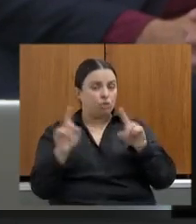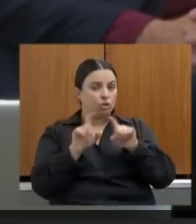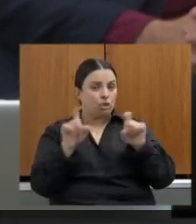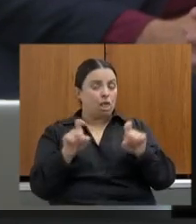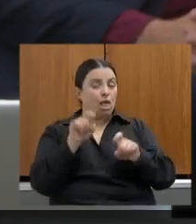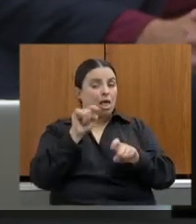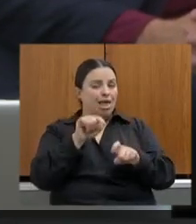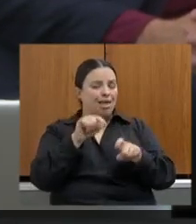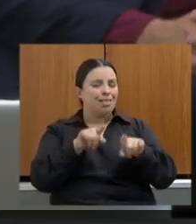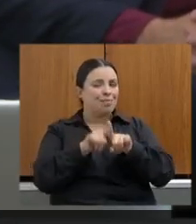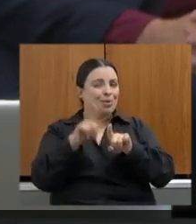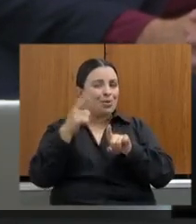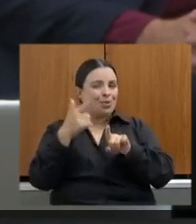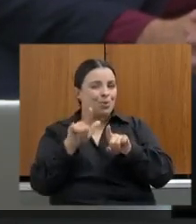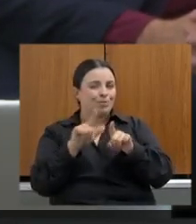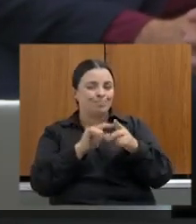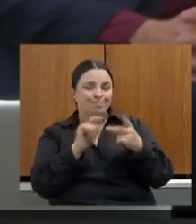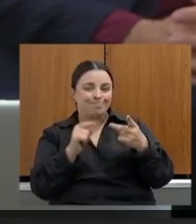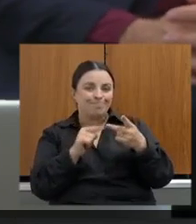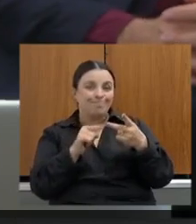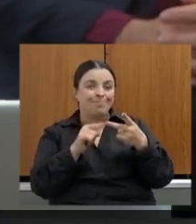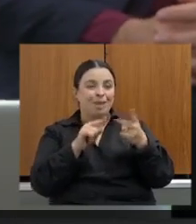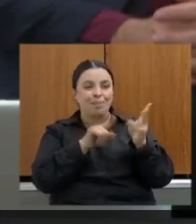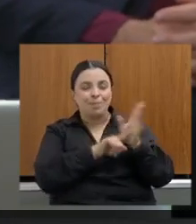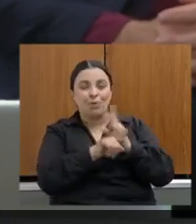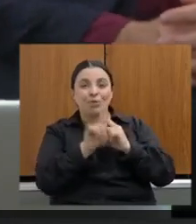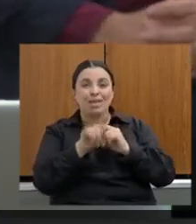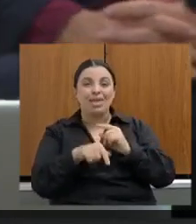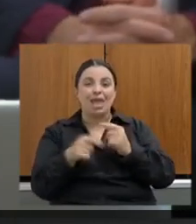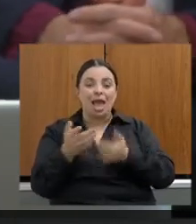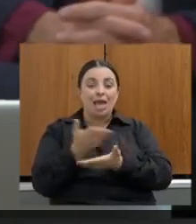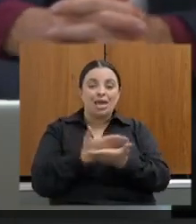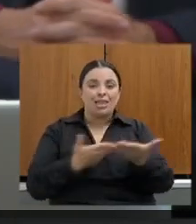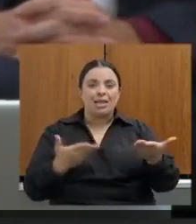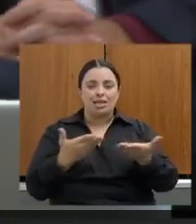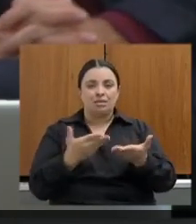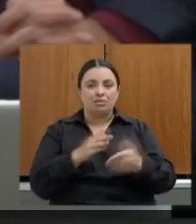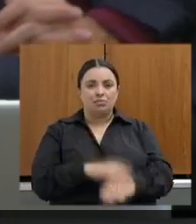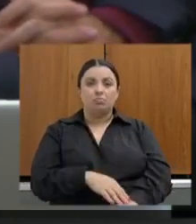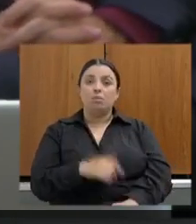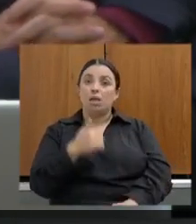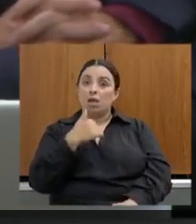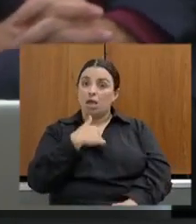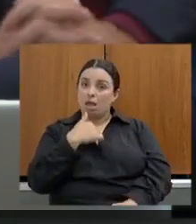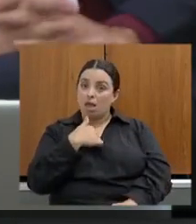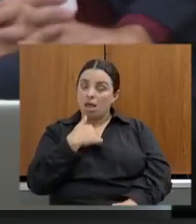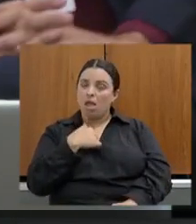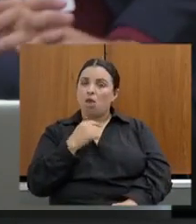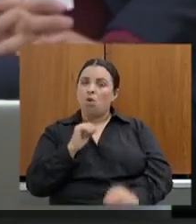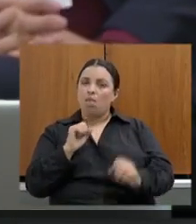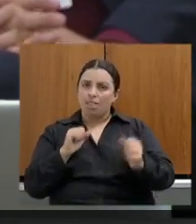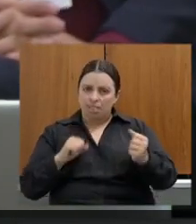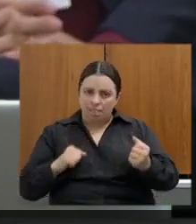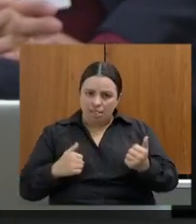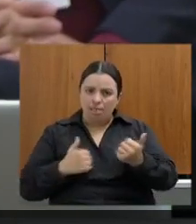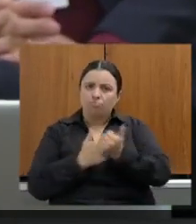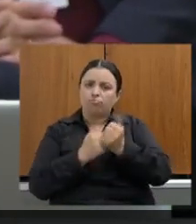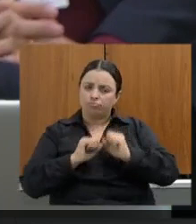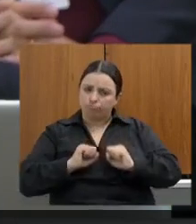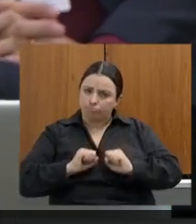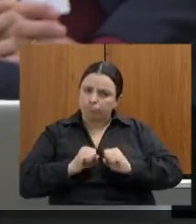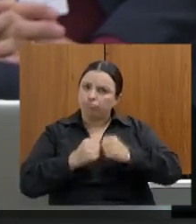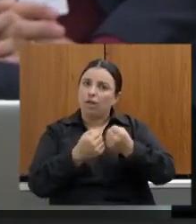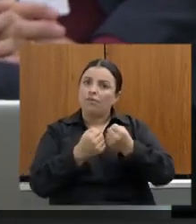é a questão da Integração eu sou Talvez o maior ferrenho defensor da Integração Desde quando aqui eu cheguei